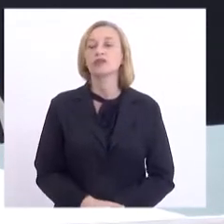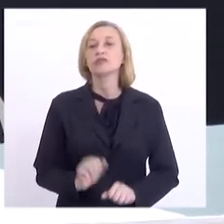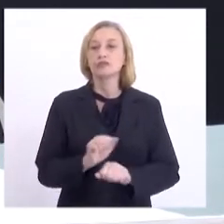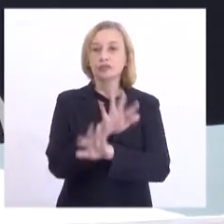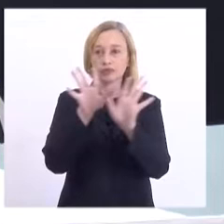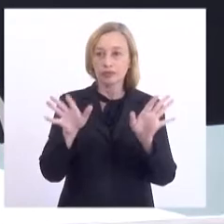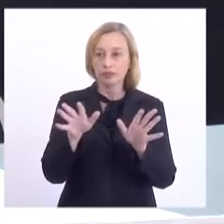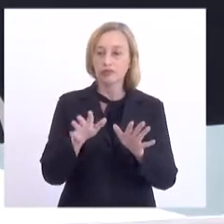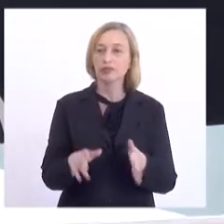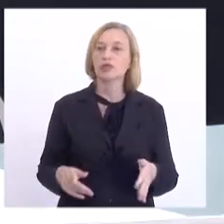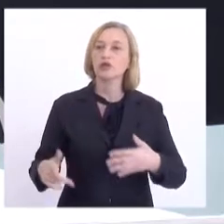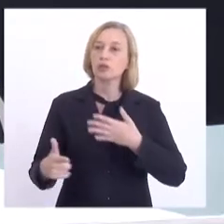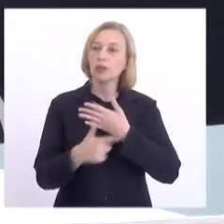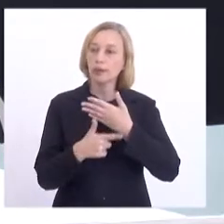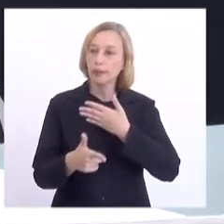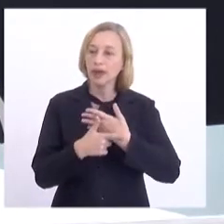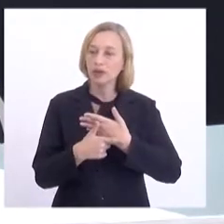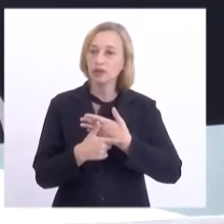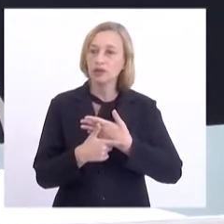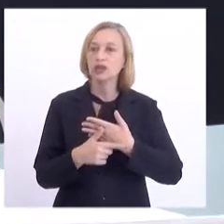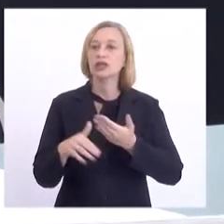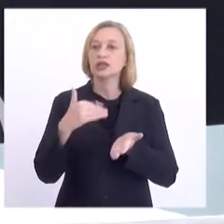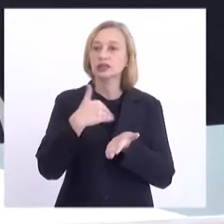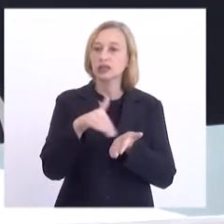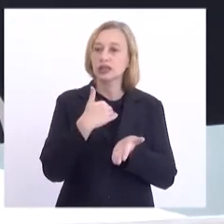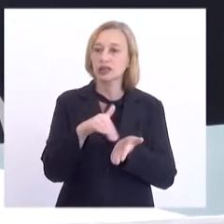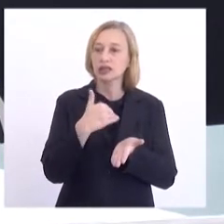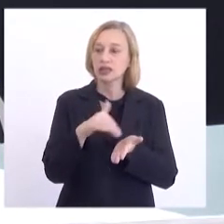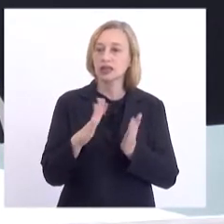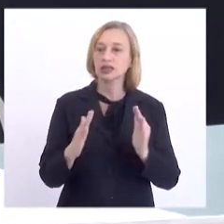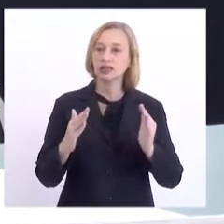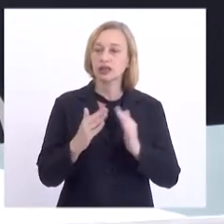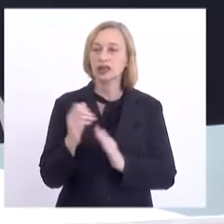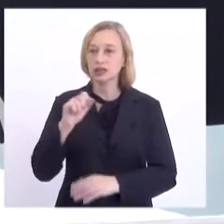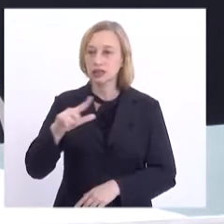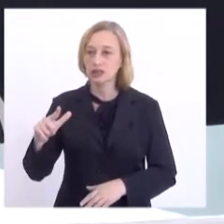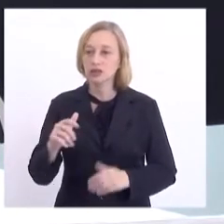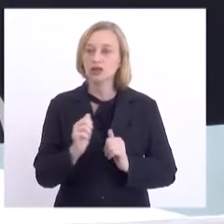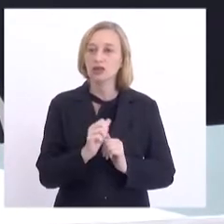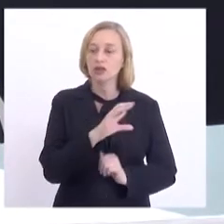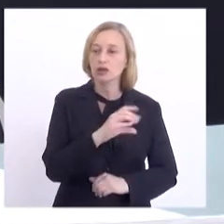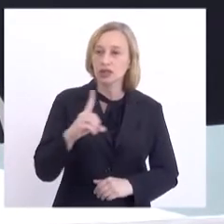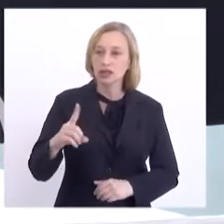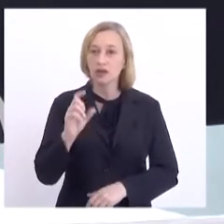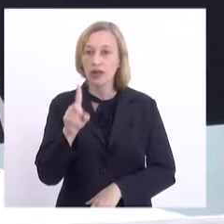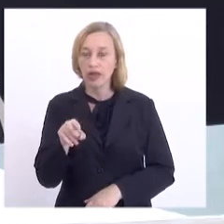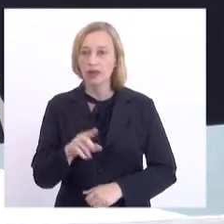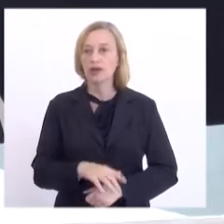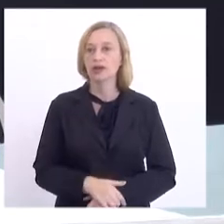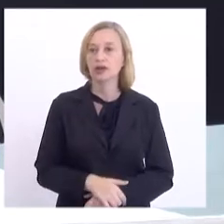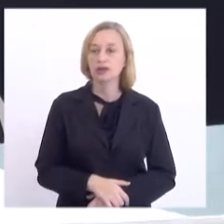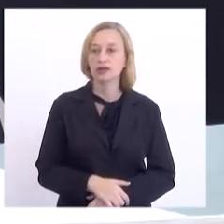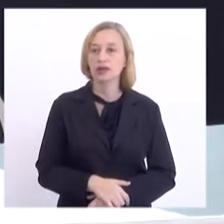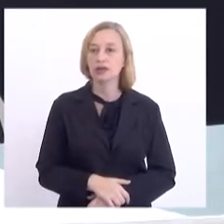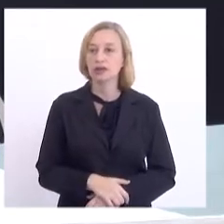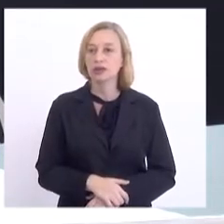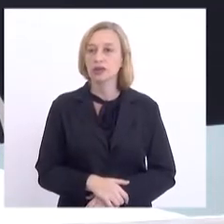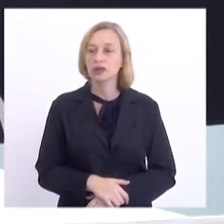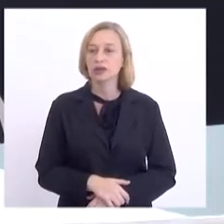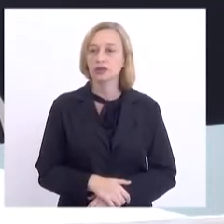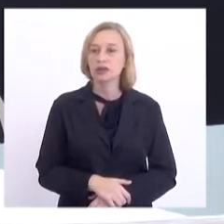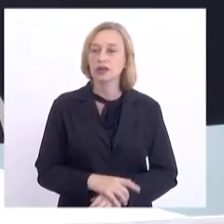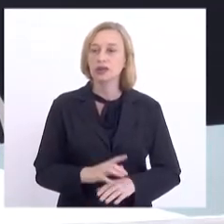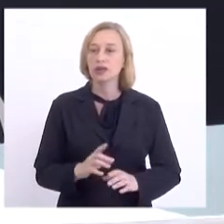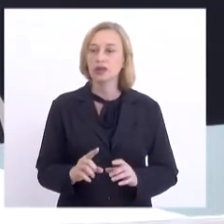fica claro aí que o papel da secretaria da Casa Civil de coordenação é padronizar